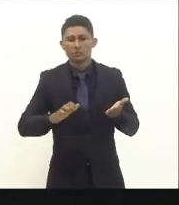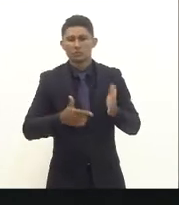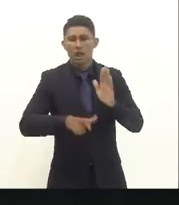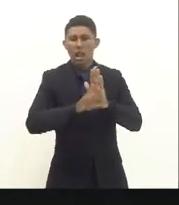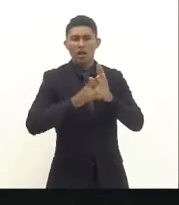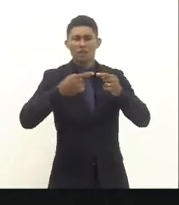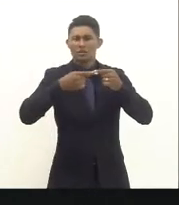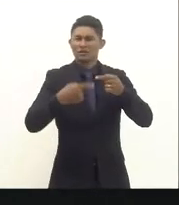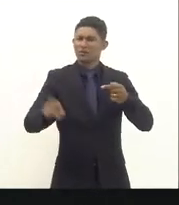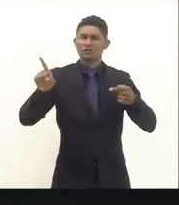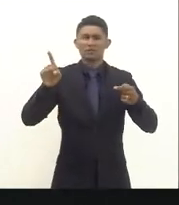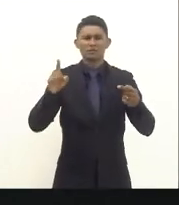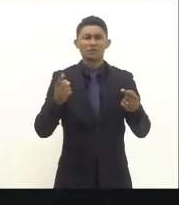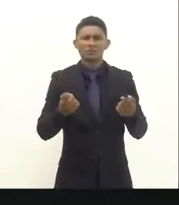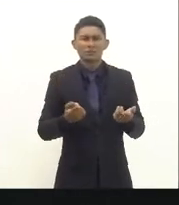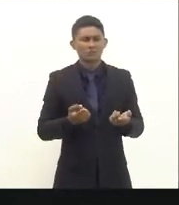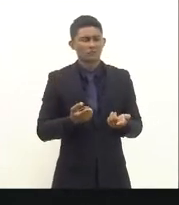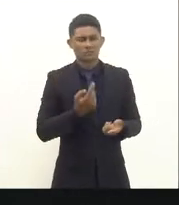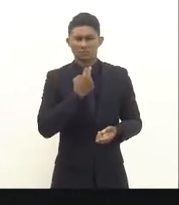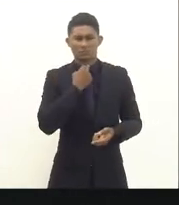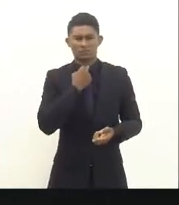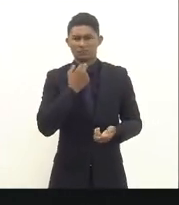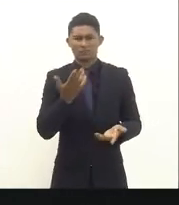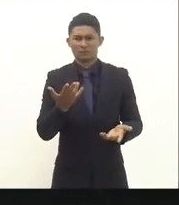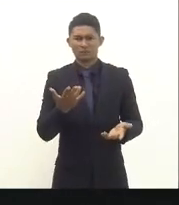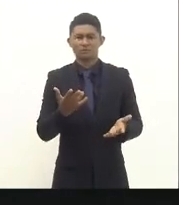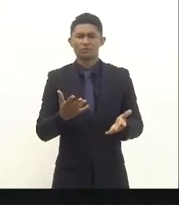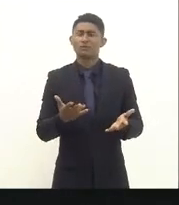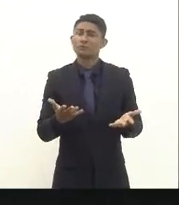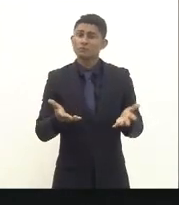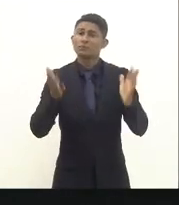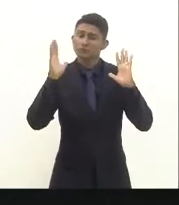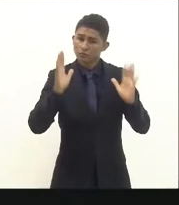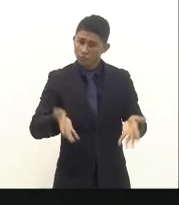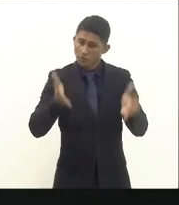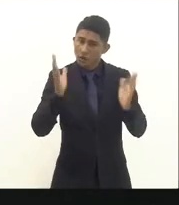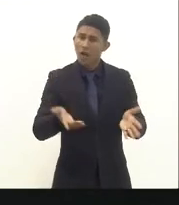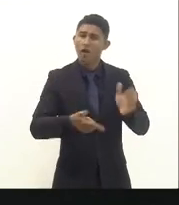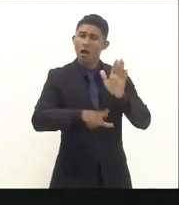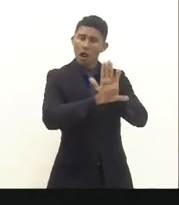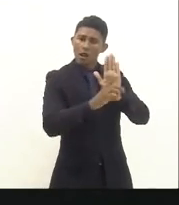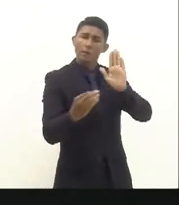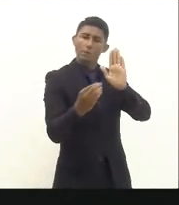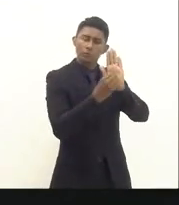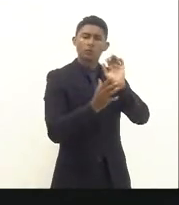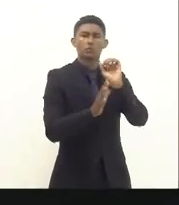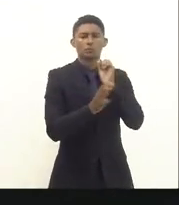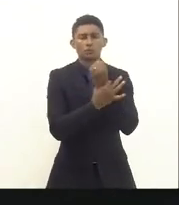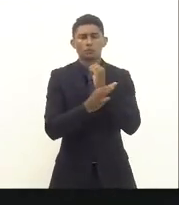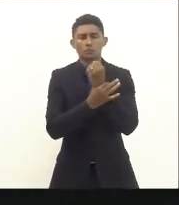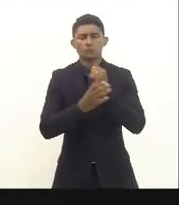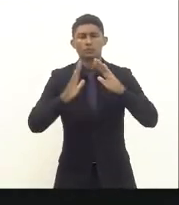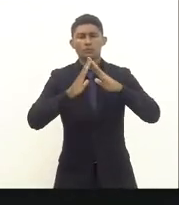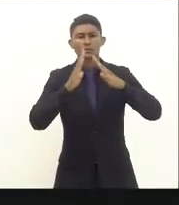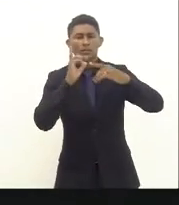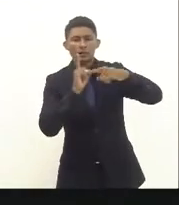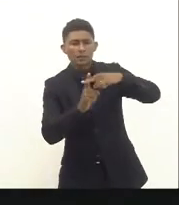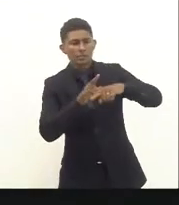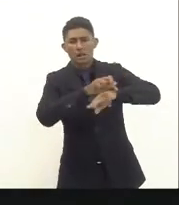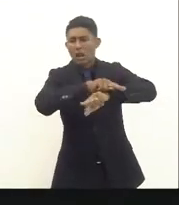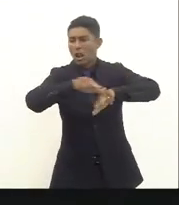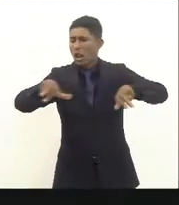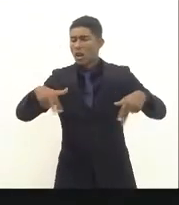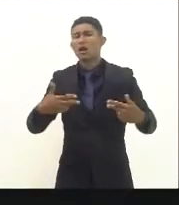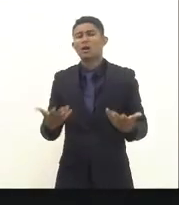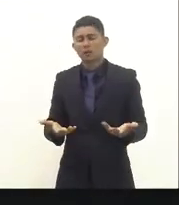de forma ilegal esse benefício já garantir lei aos templos religiosos ele foi retirado